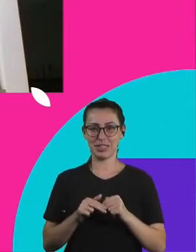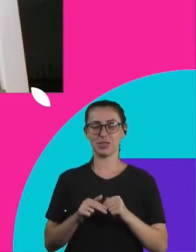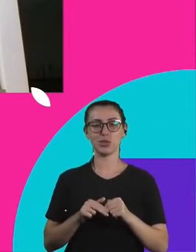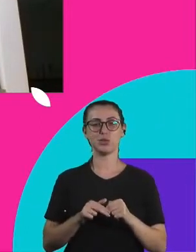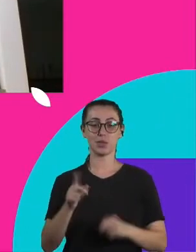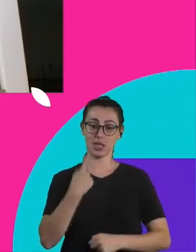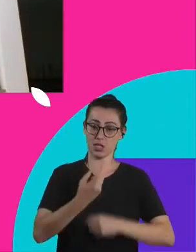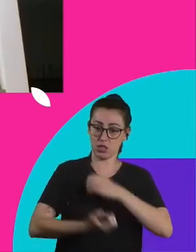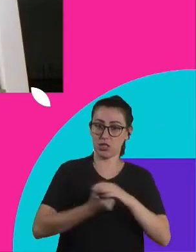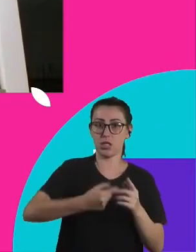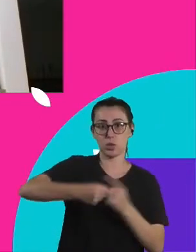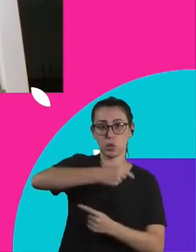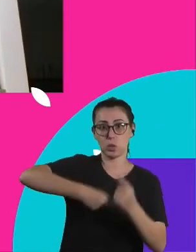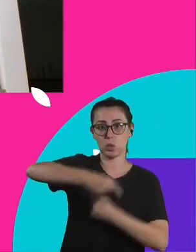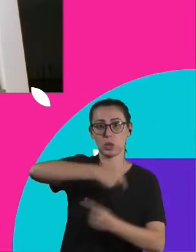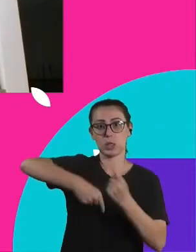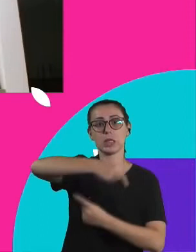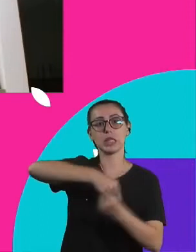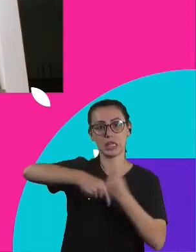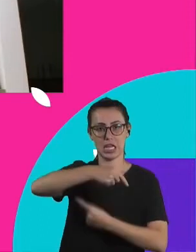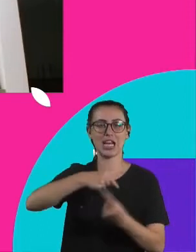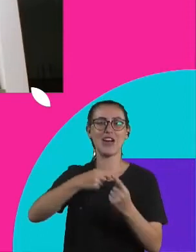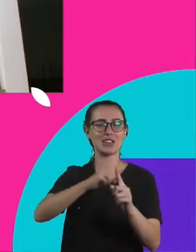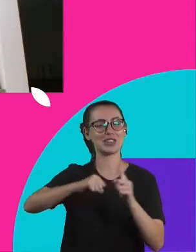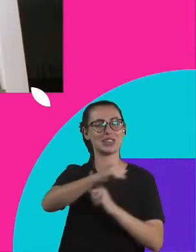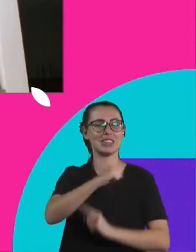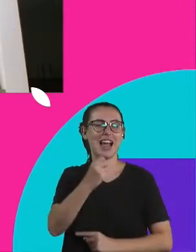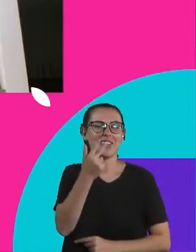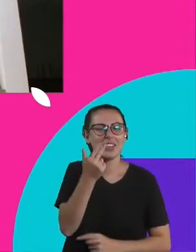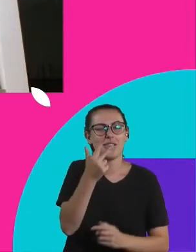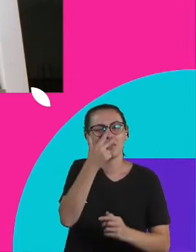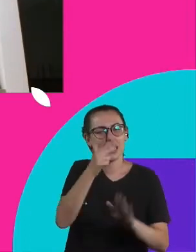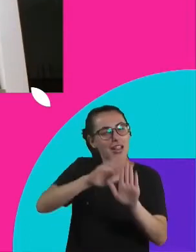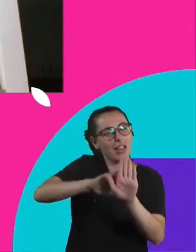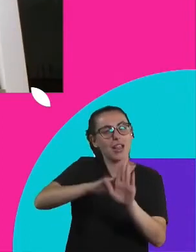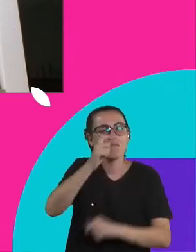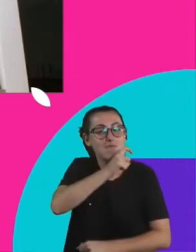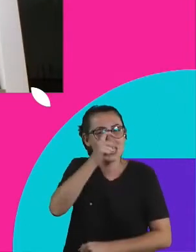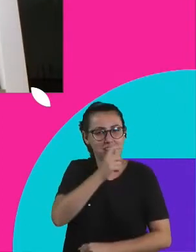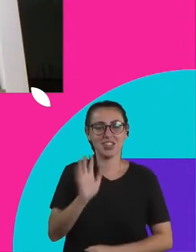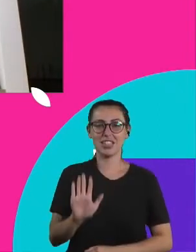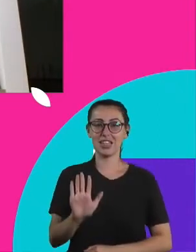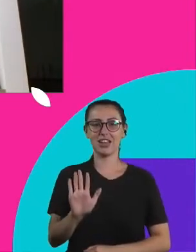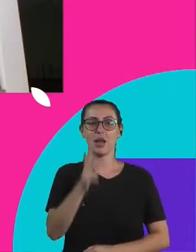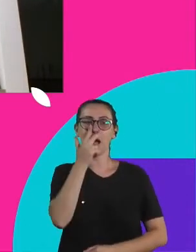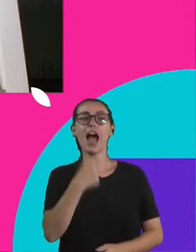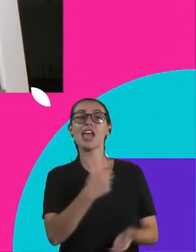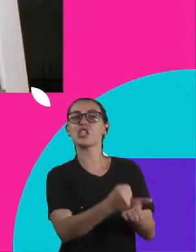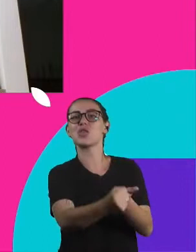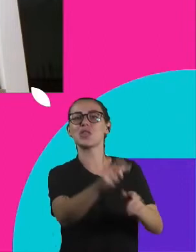social e estou indo na favela e estou empregando aquelas pessoas. Se o fato de você empregar alguém de